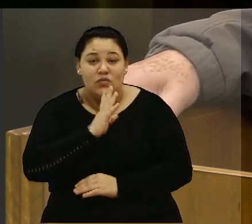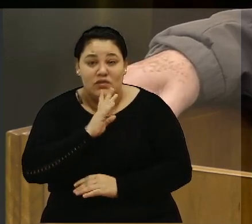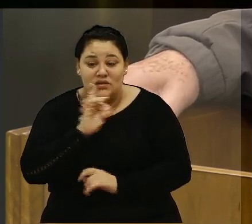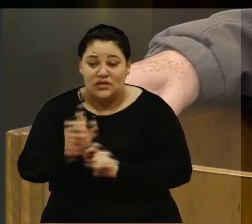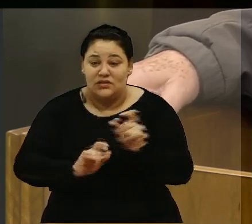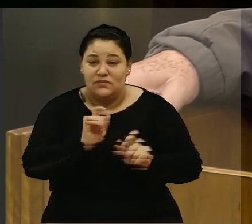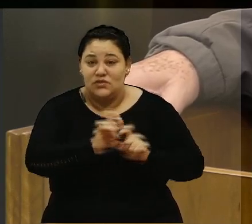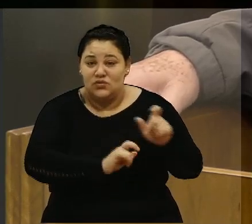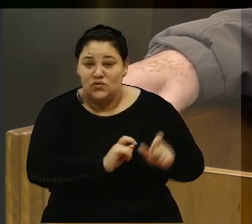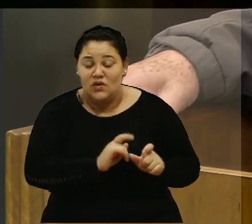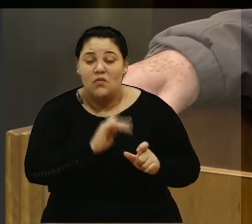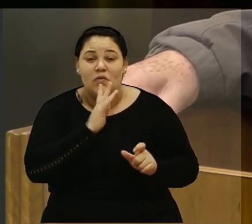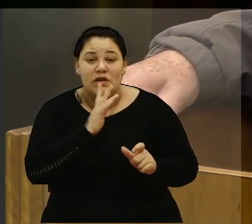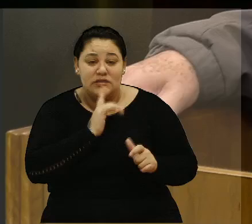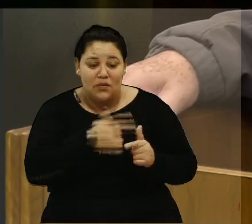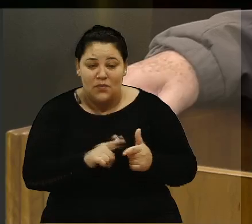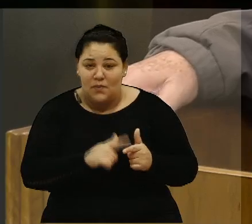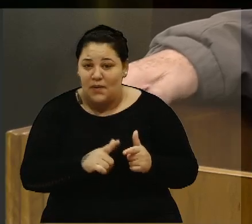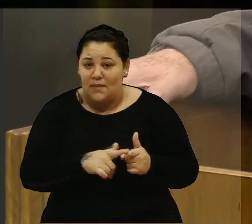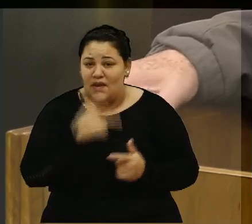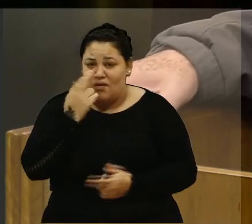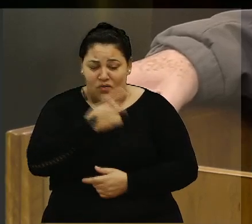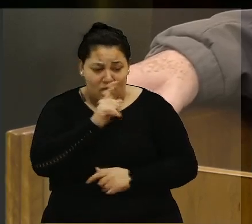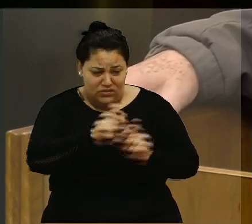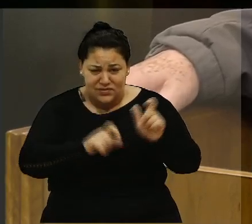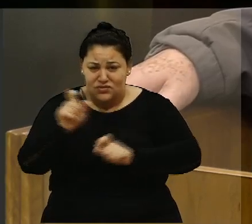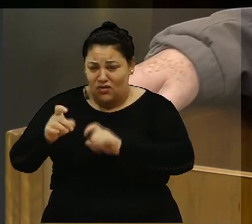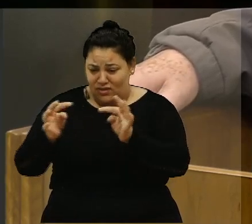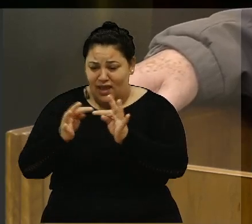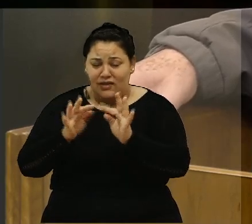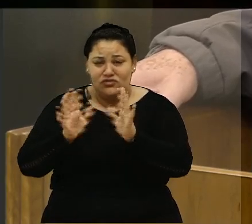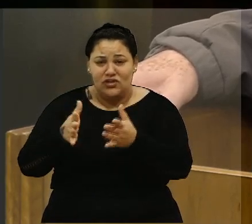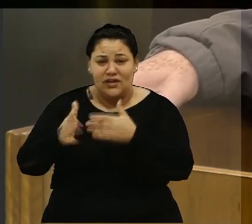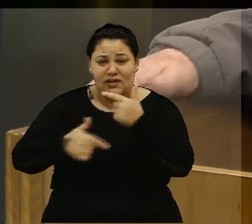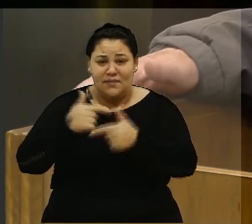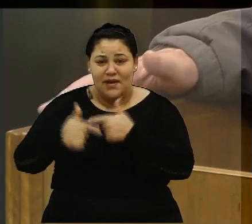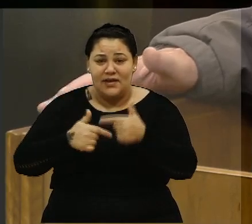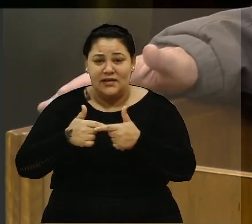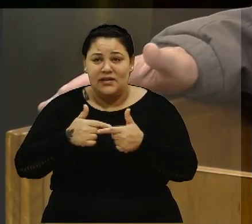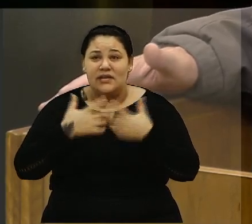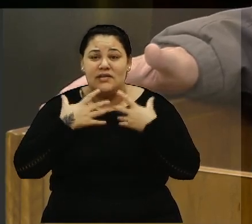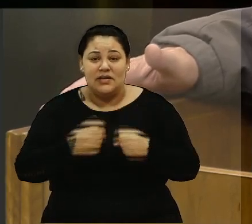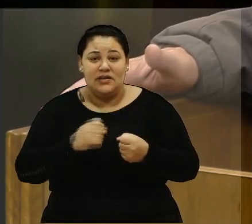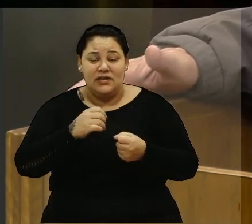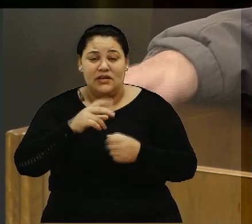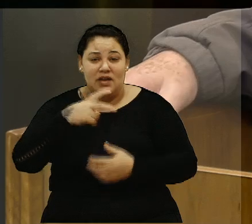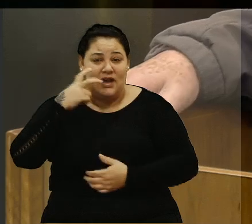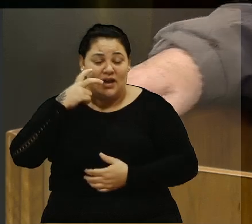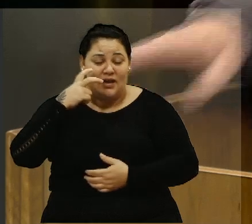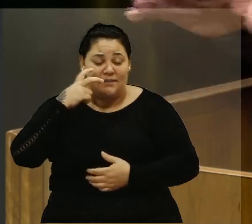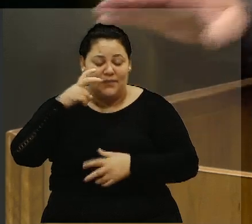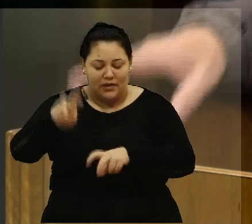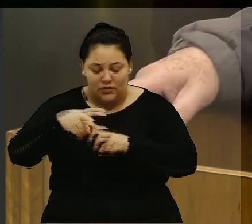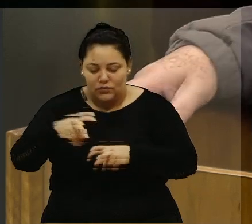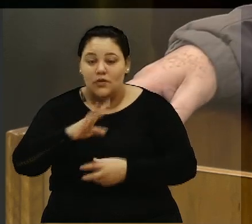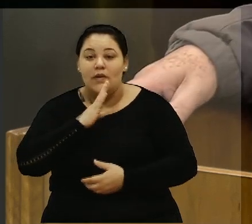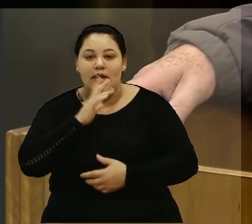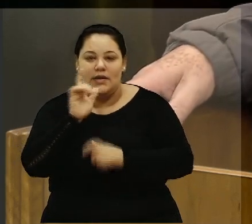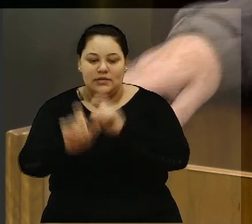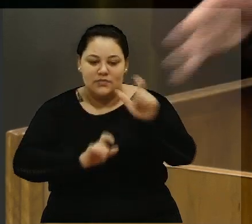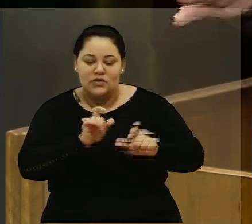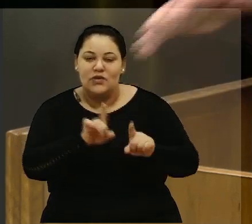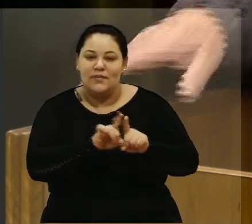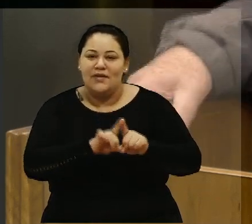vão conhecer os seus problemas, como o pessoal, os técnicos da Secretaria da Agricultura normalmente conhecem as pessoas. Vão lá diretamente na